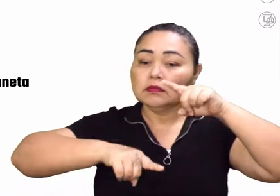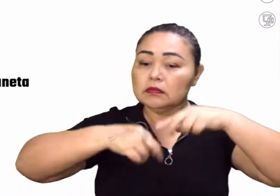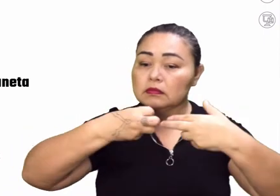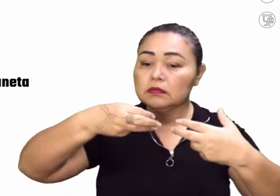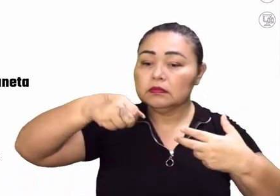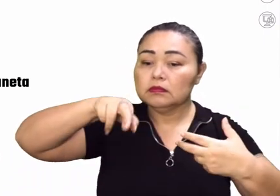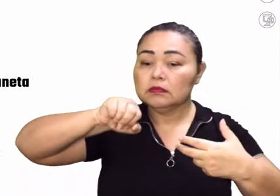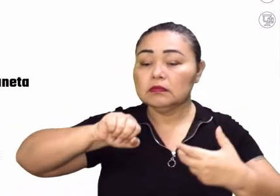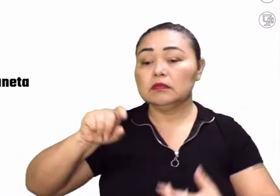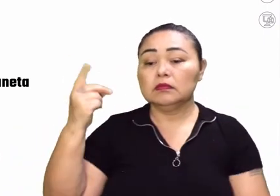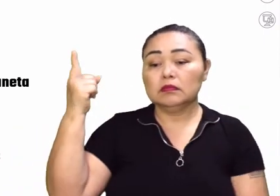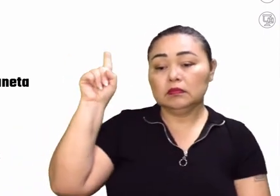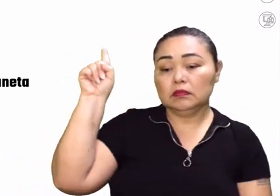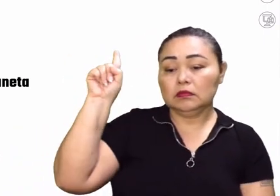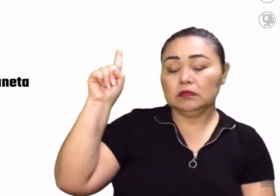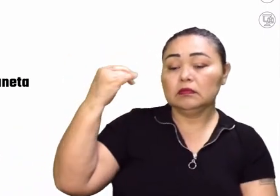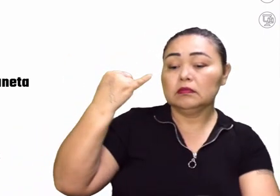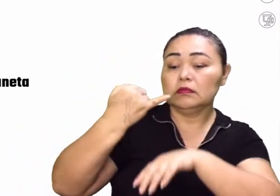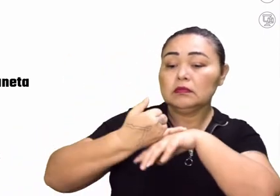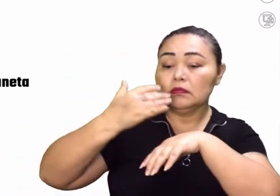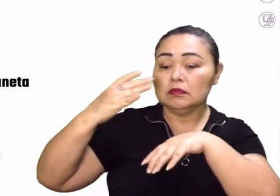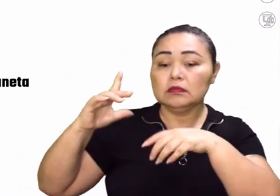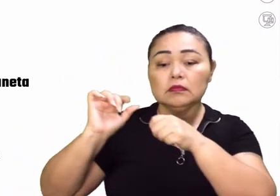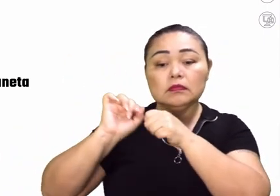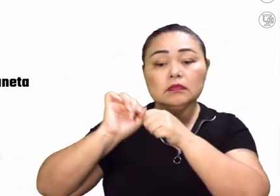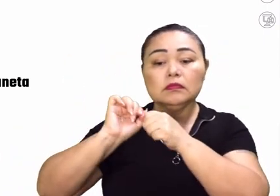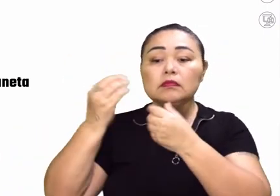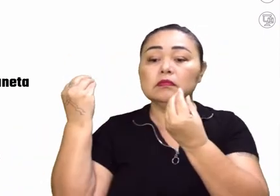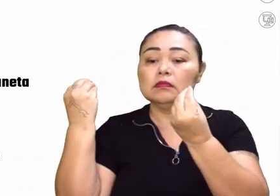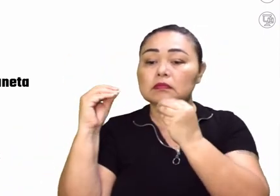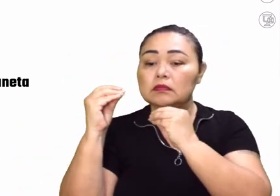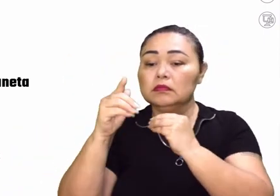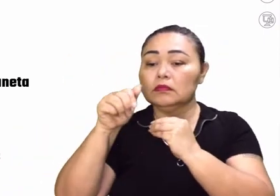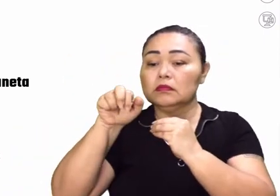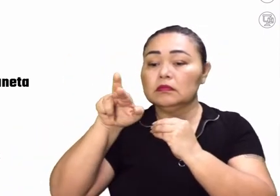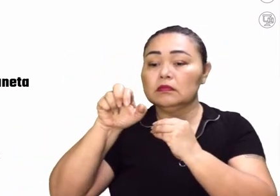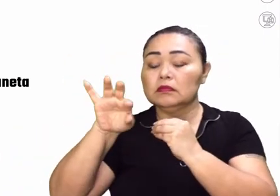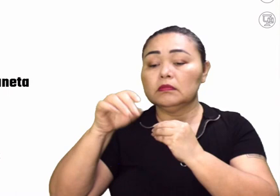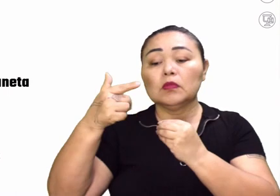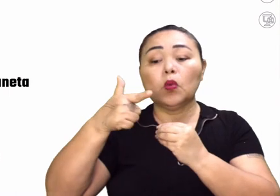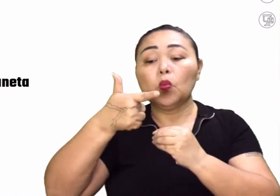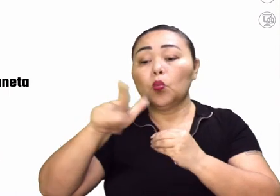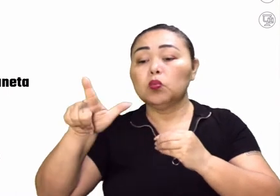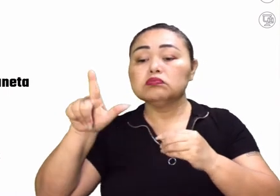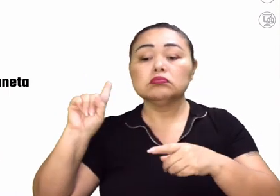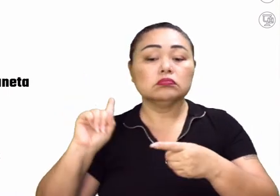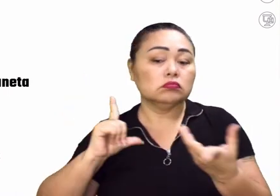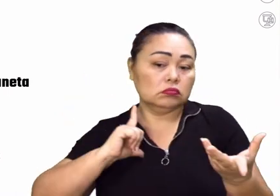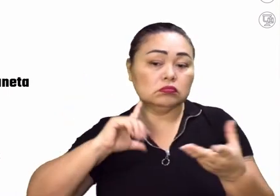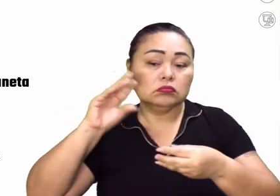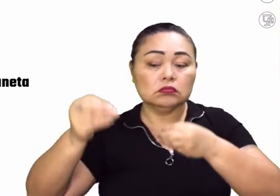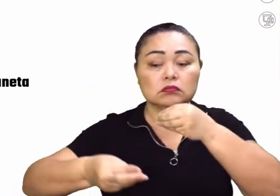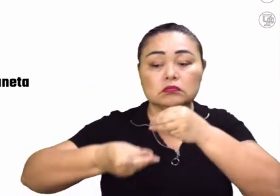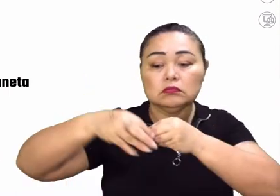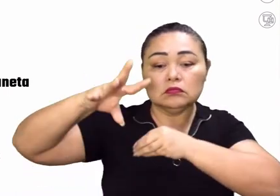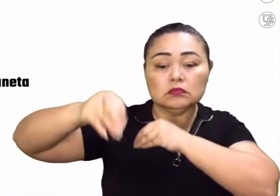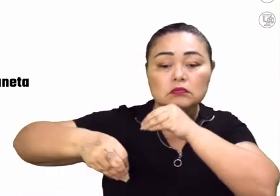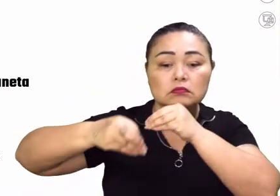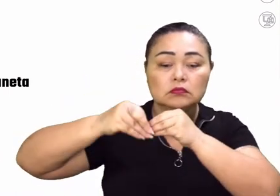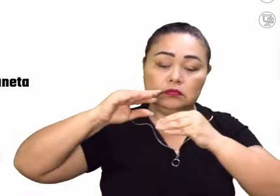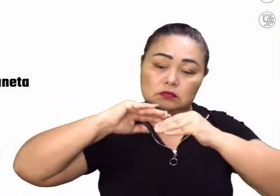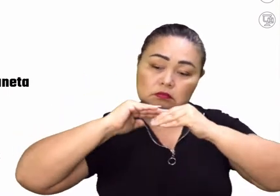minerais silício e alumínio composição de granito entre outros aí tem a Oceânica